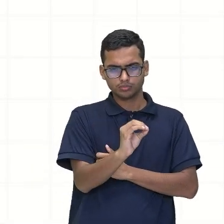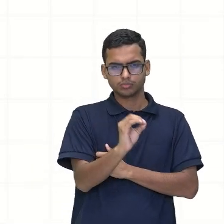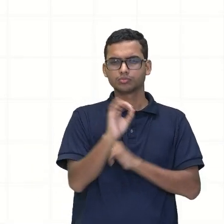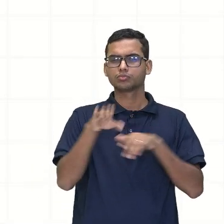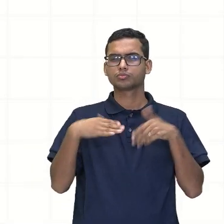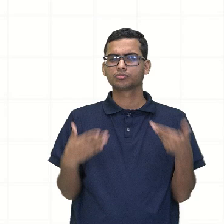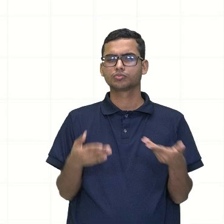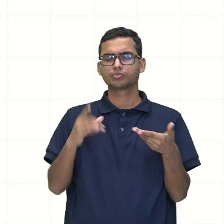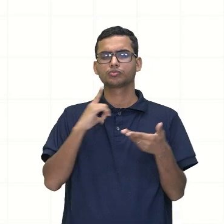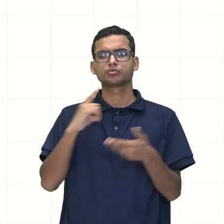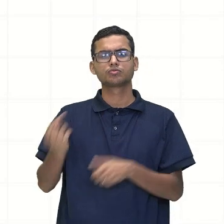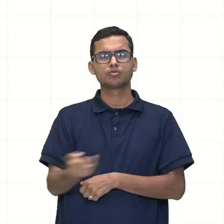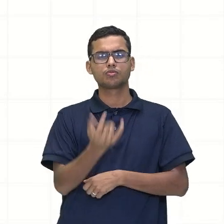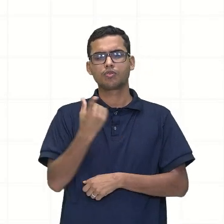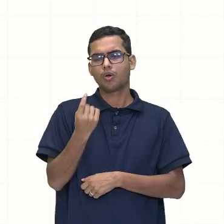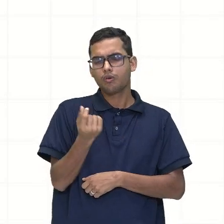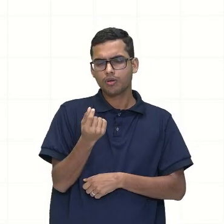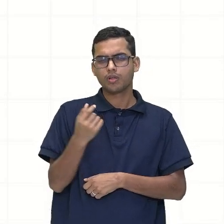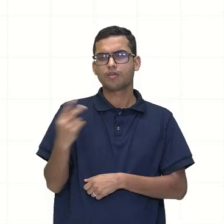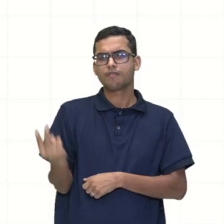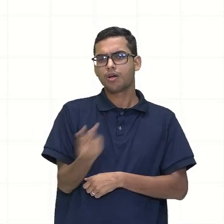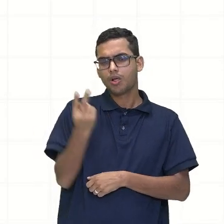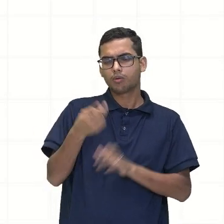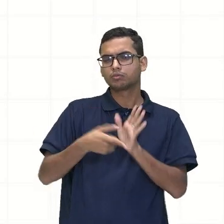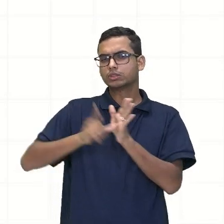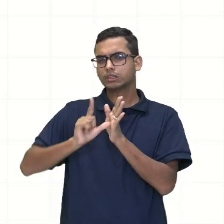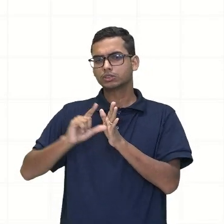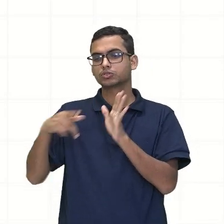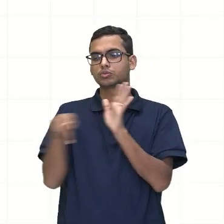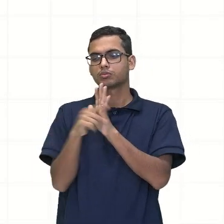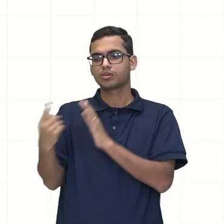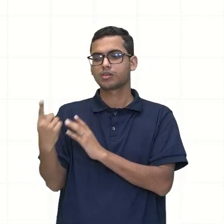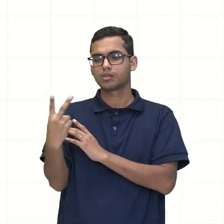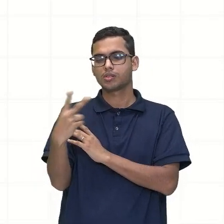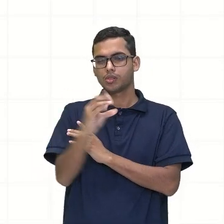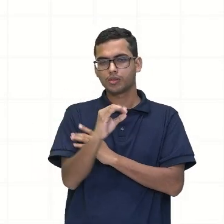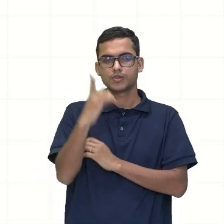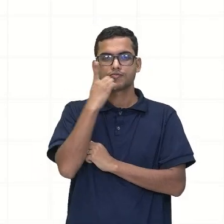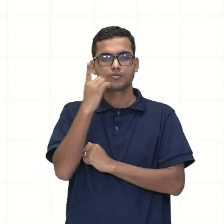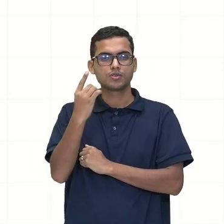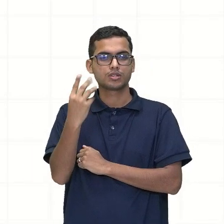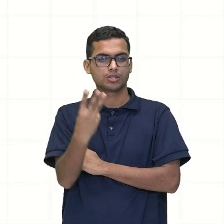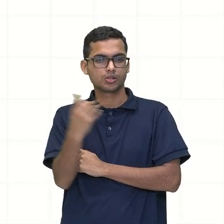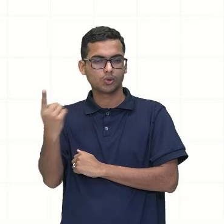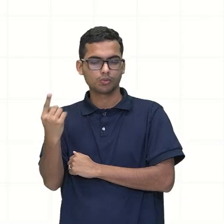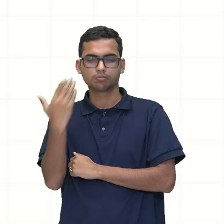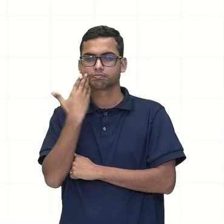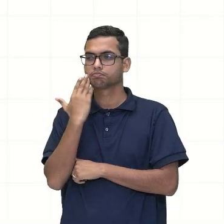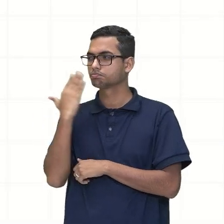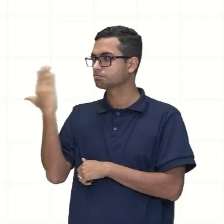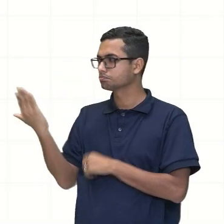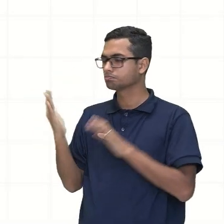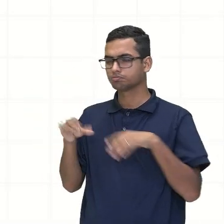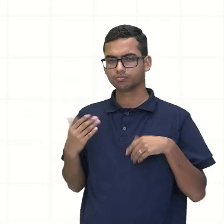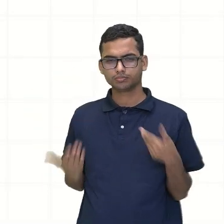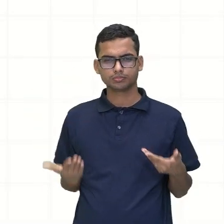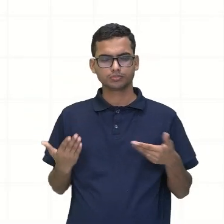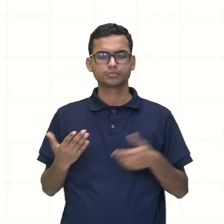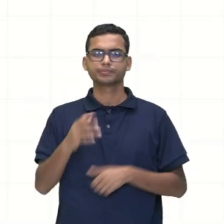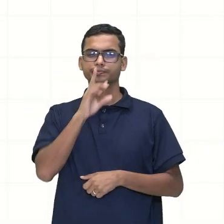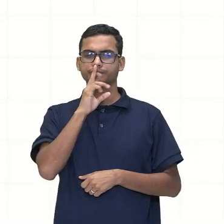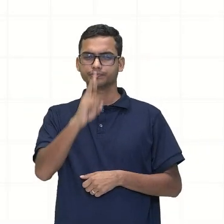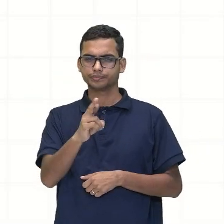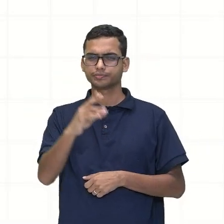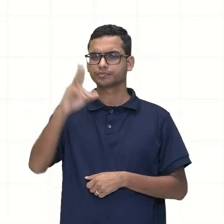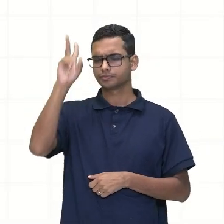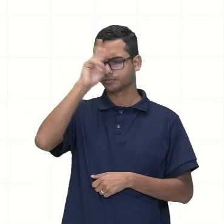saldo anterior? Então, aqui a nossa pergunta na nossa letra B, tá? Observe que eu recebendo um